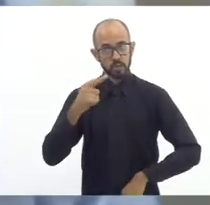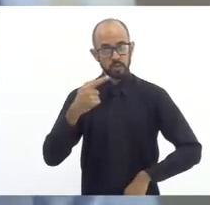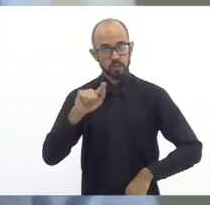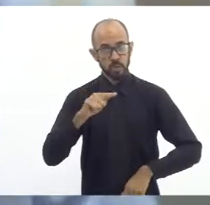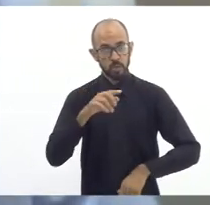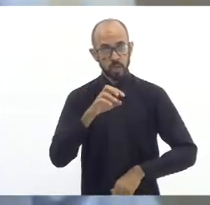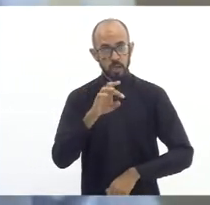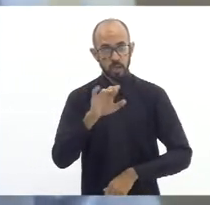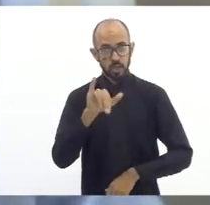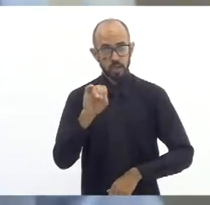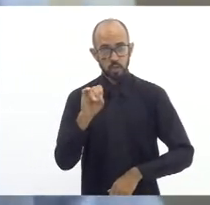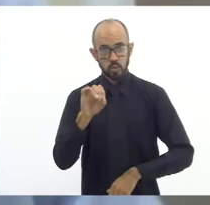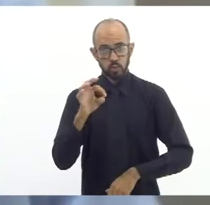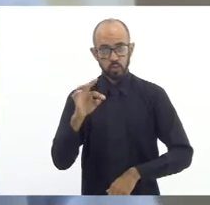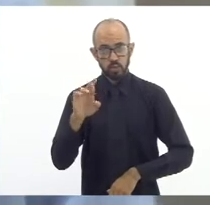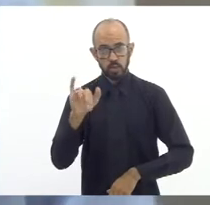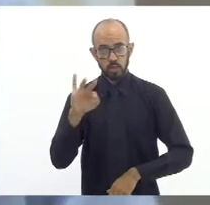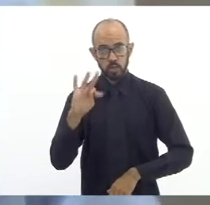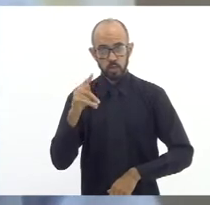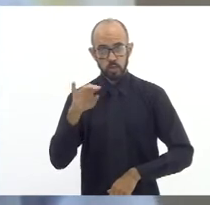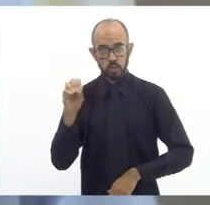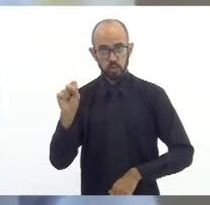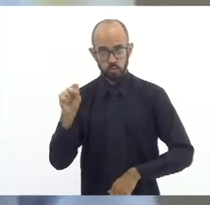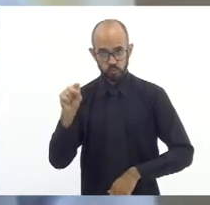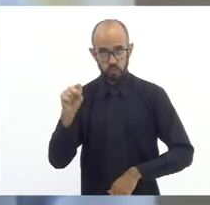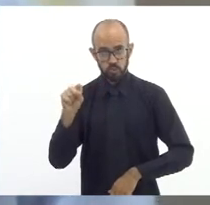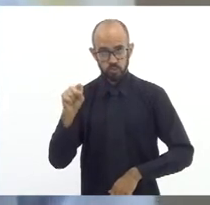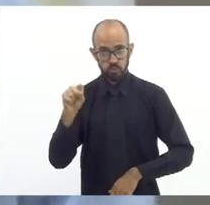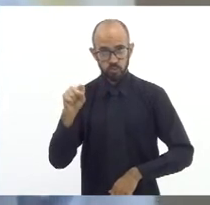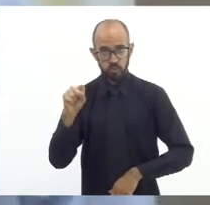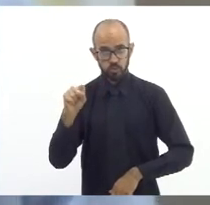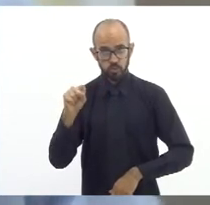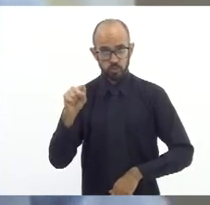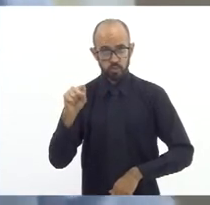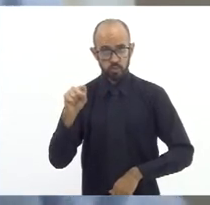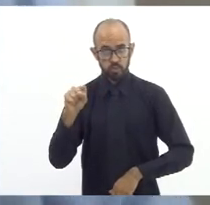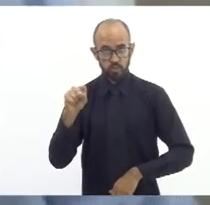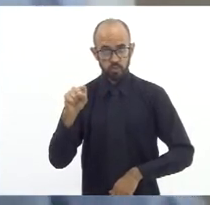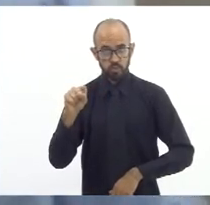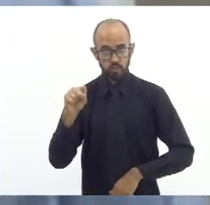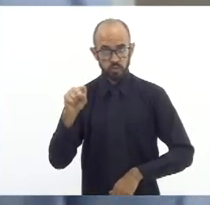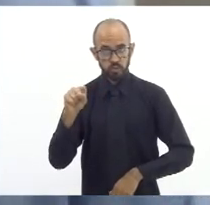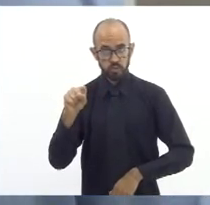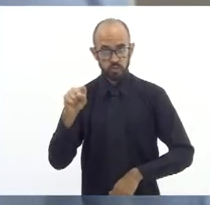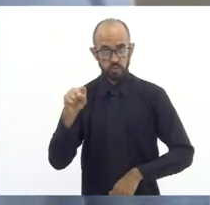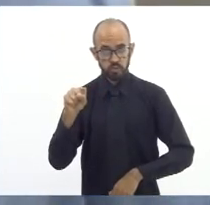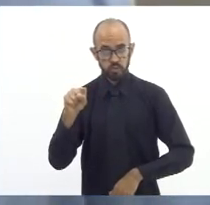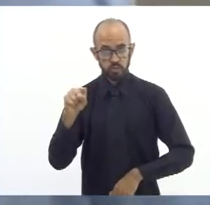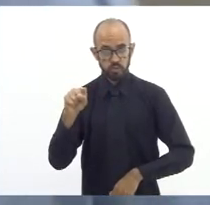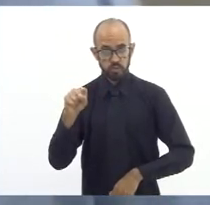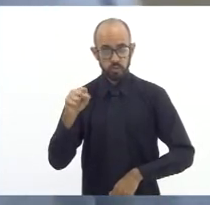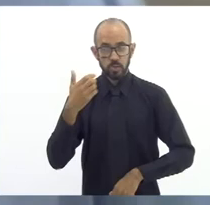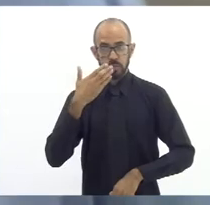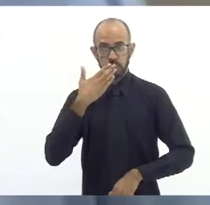Trilhos, estão chamando os trabalhos à ordem, e